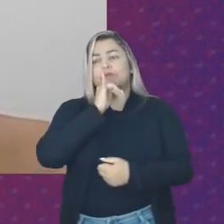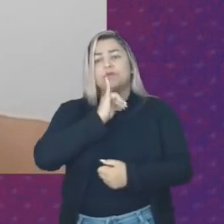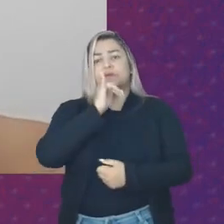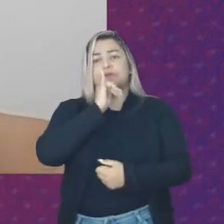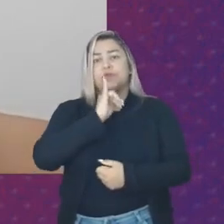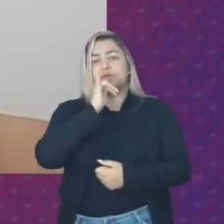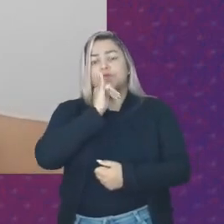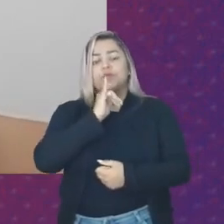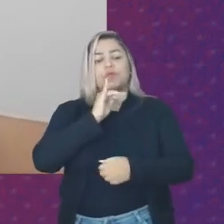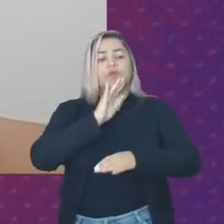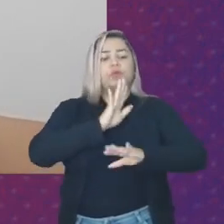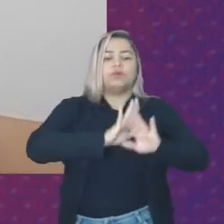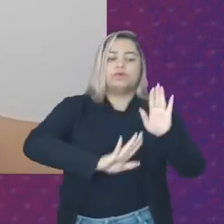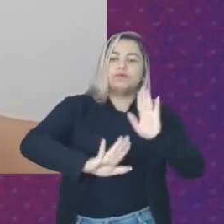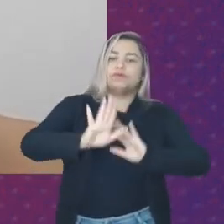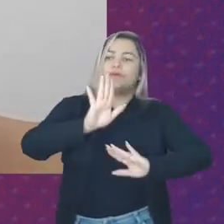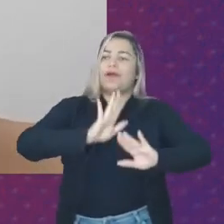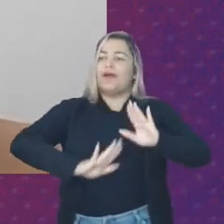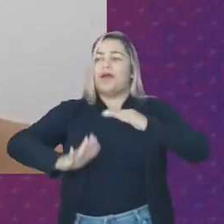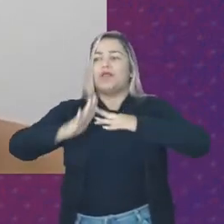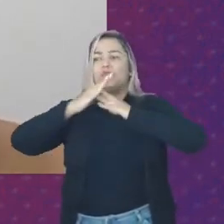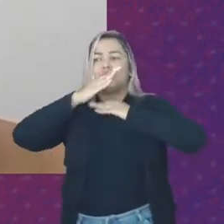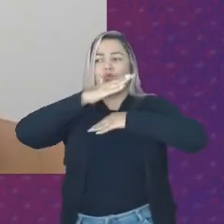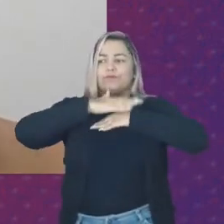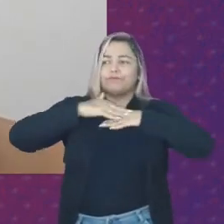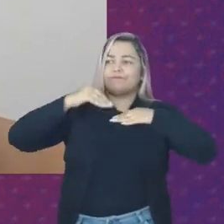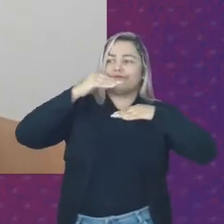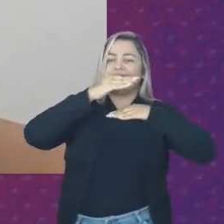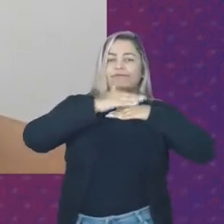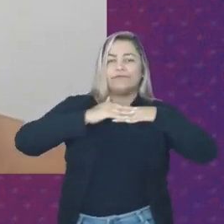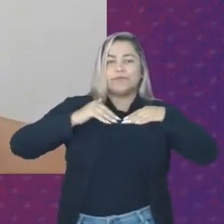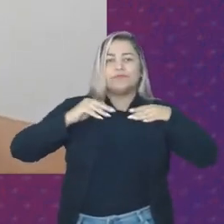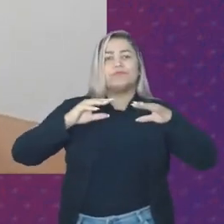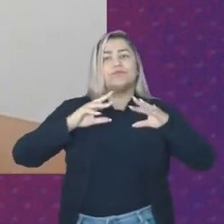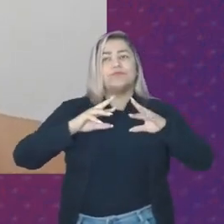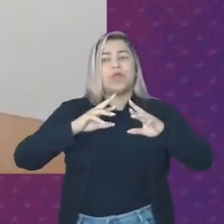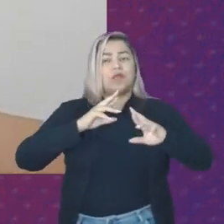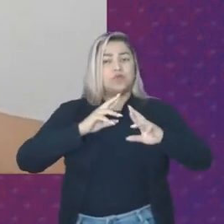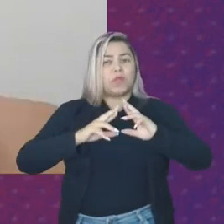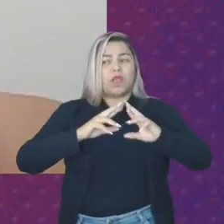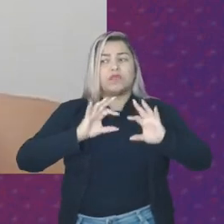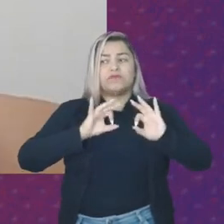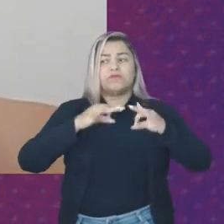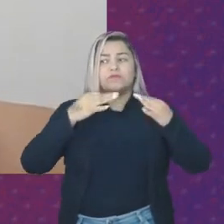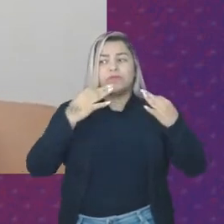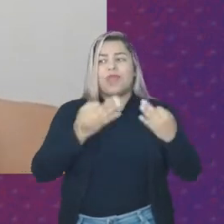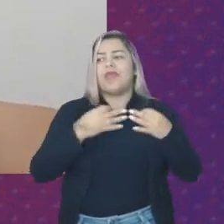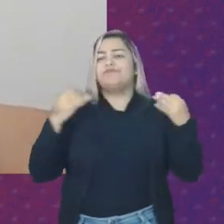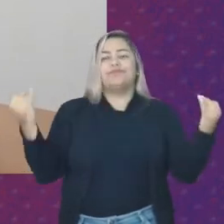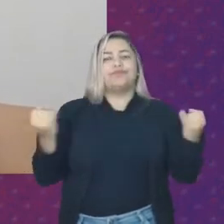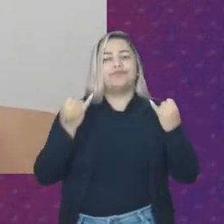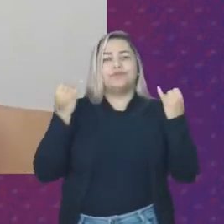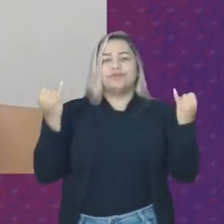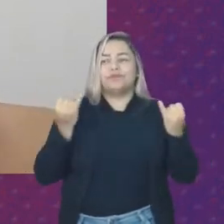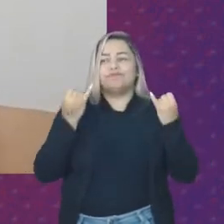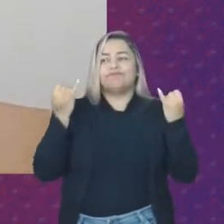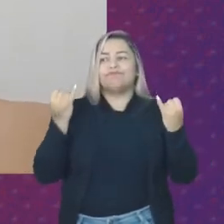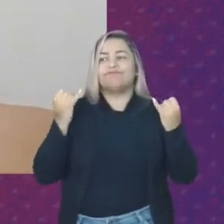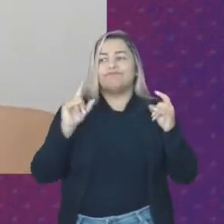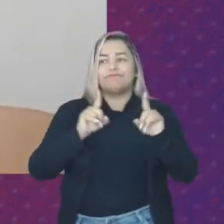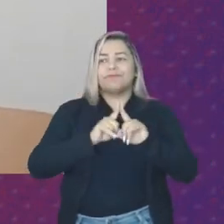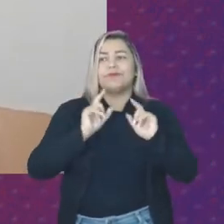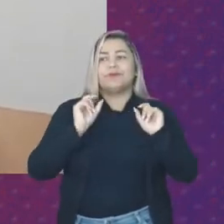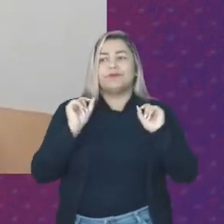o afeto que é destinado para a sua relação familiar, que isso é importantíssimo, e também humaniza